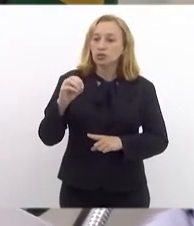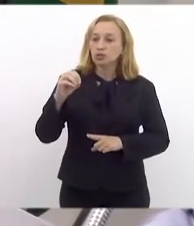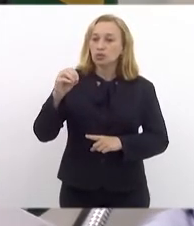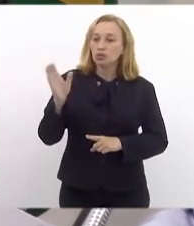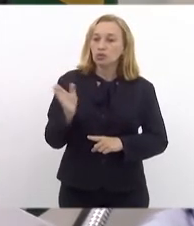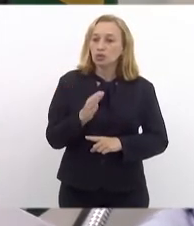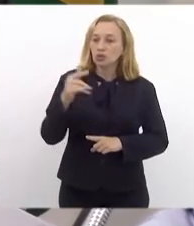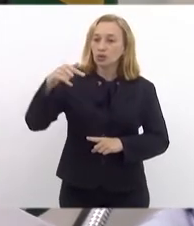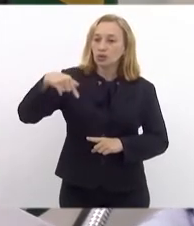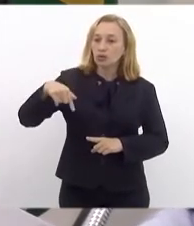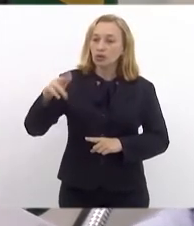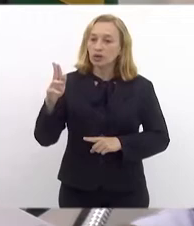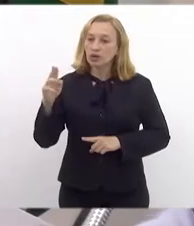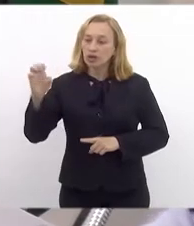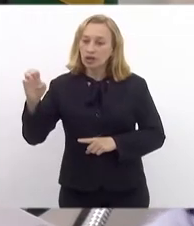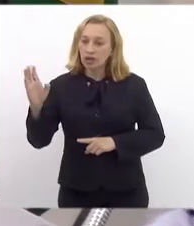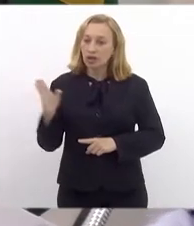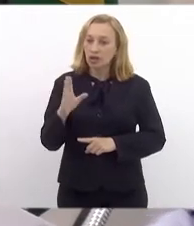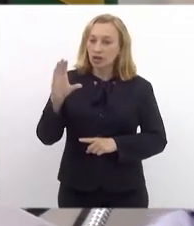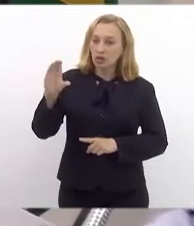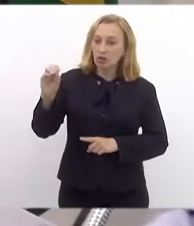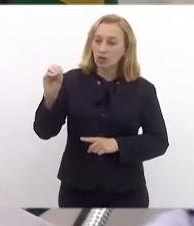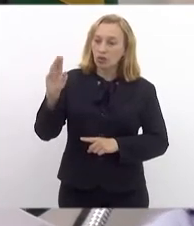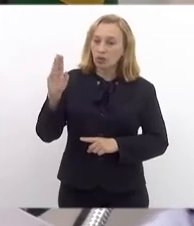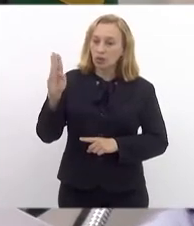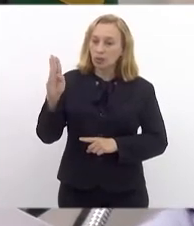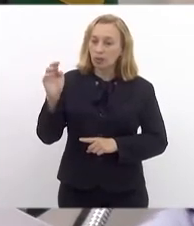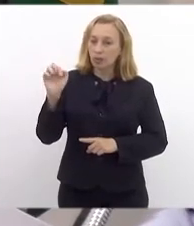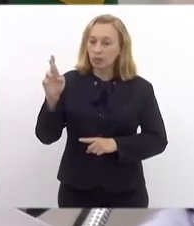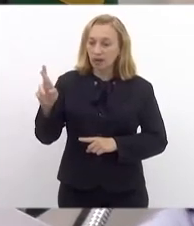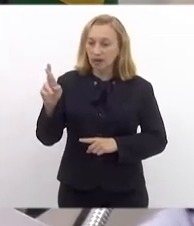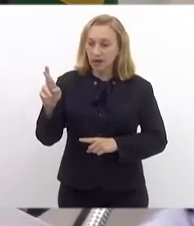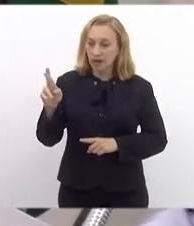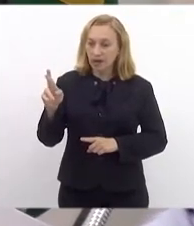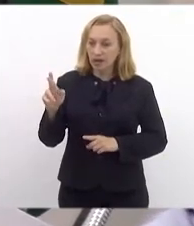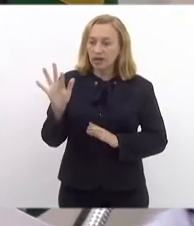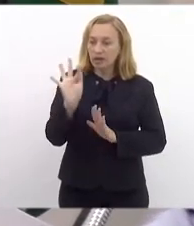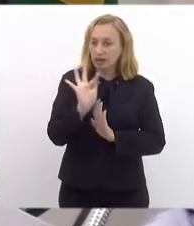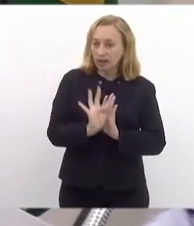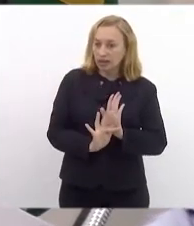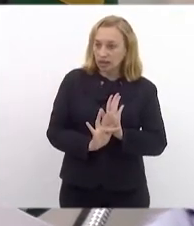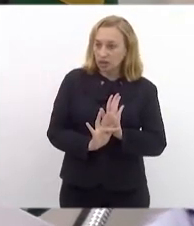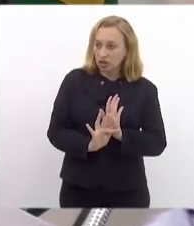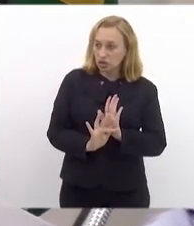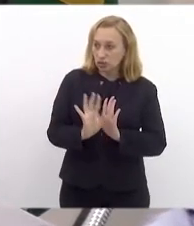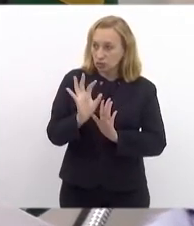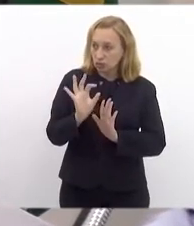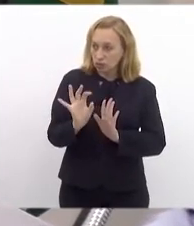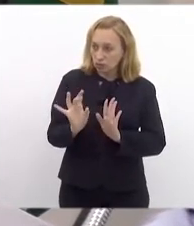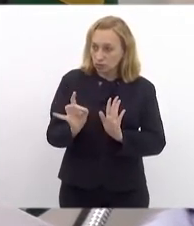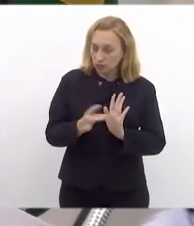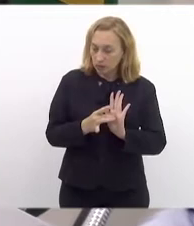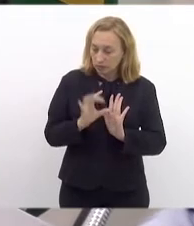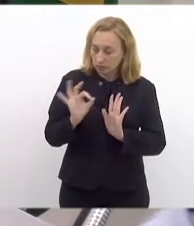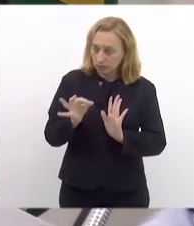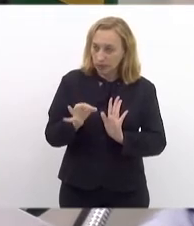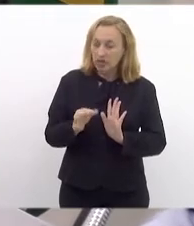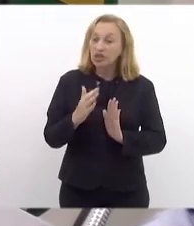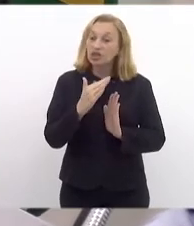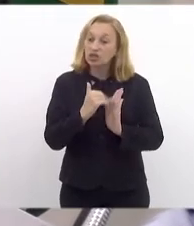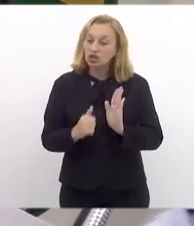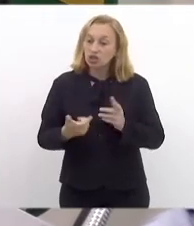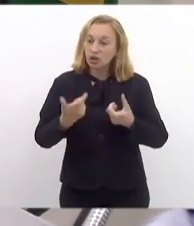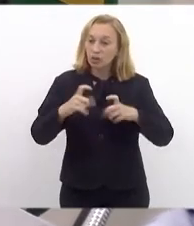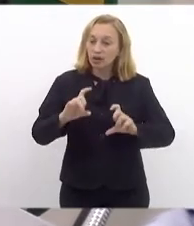na sua emendando no texto legal no que couber e retirar o